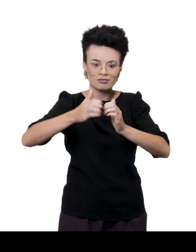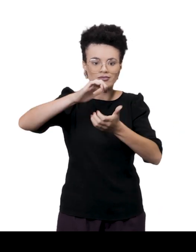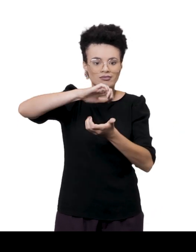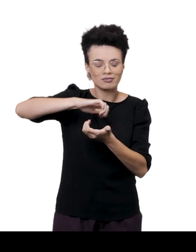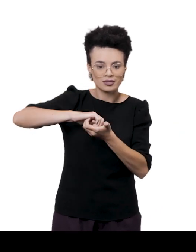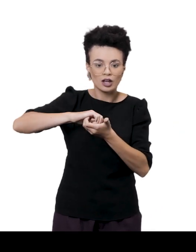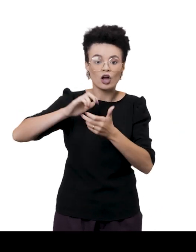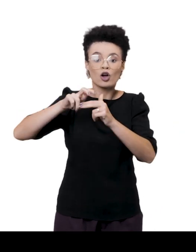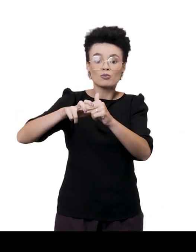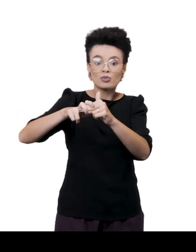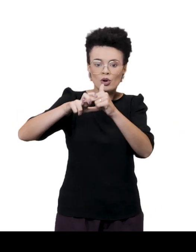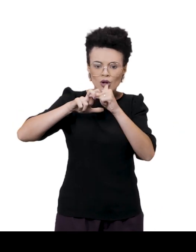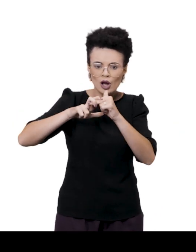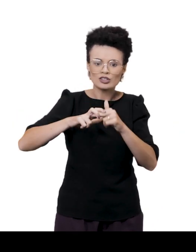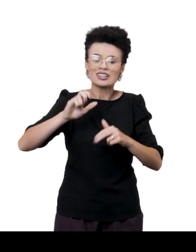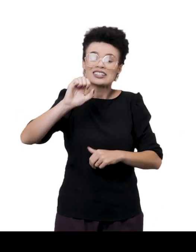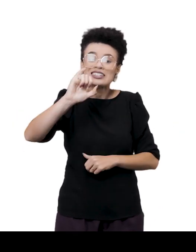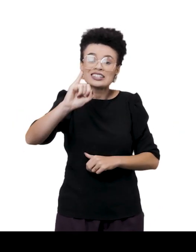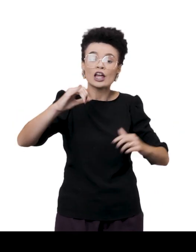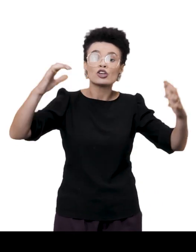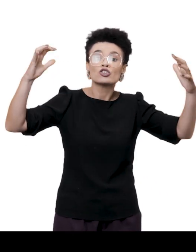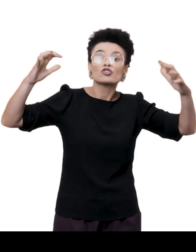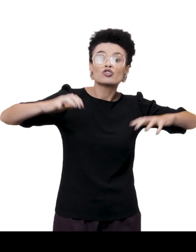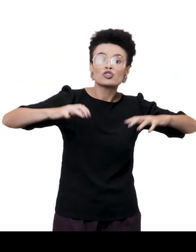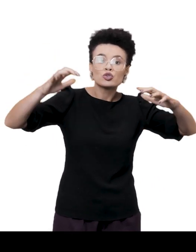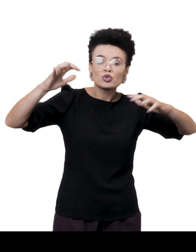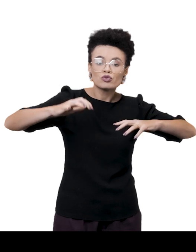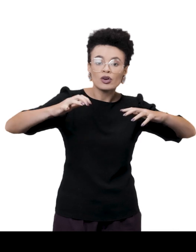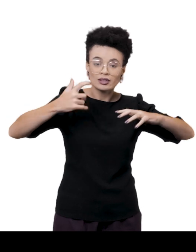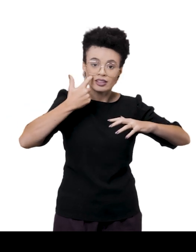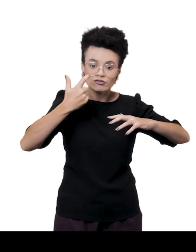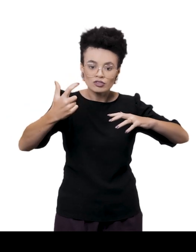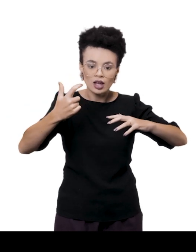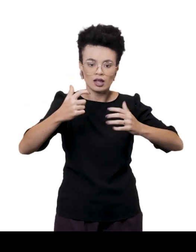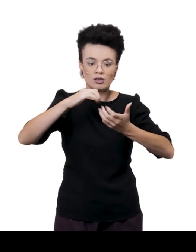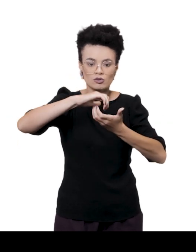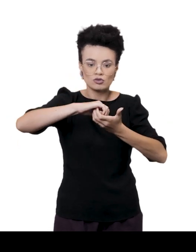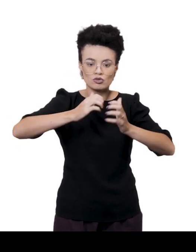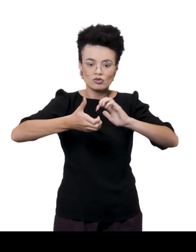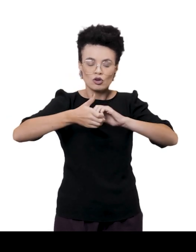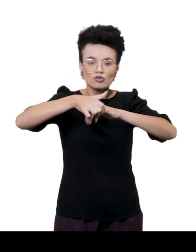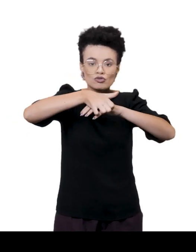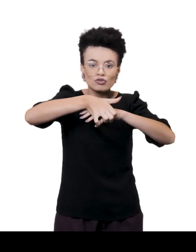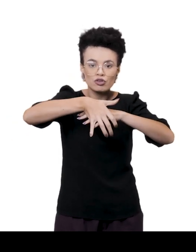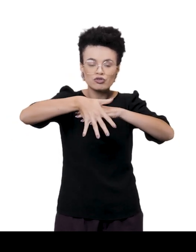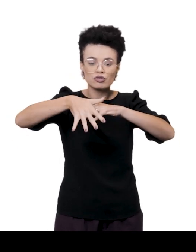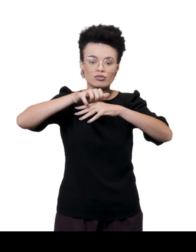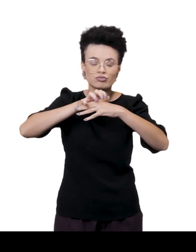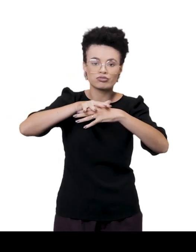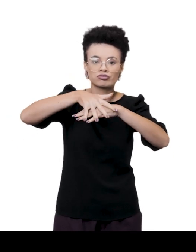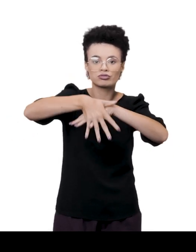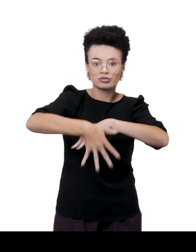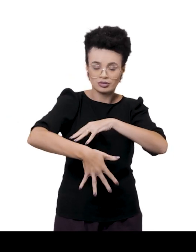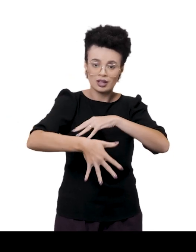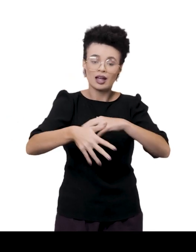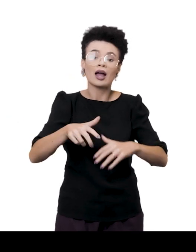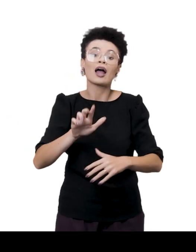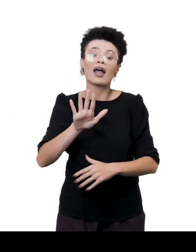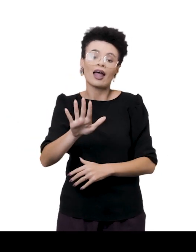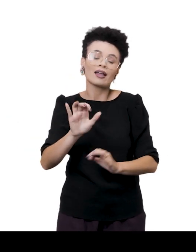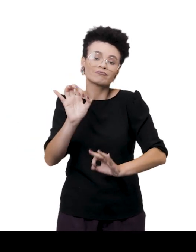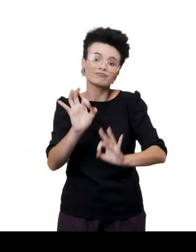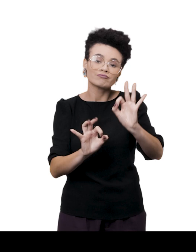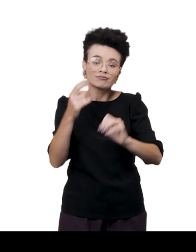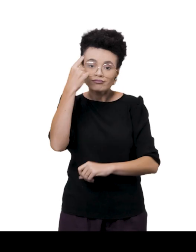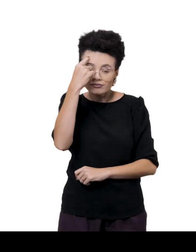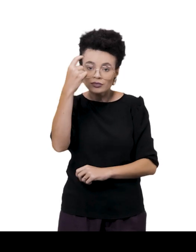invertidos, projetados para que as abundantes chuvas tropicais escoem rapidamente. A pintura é uma